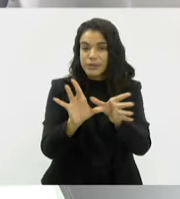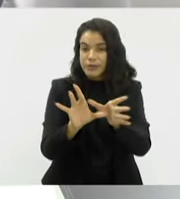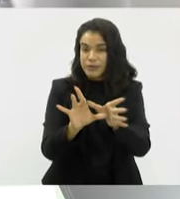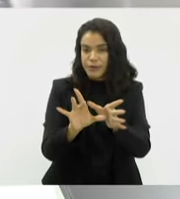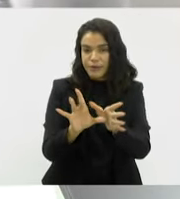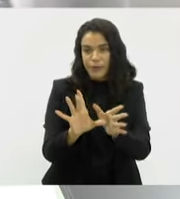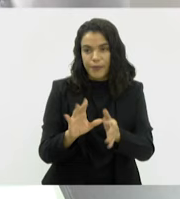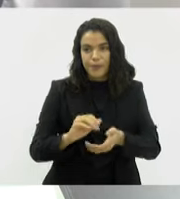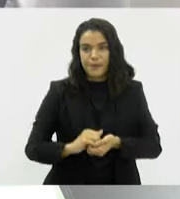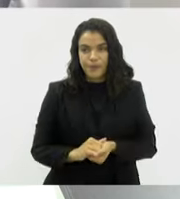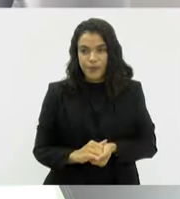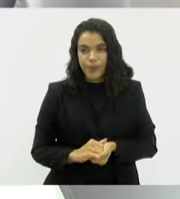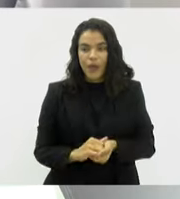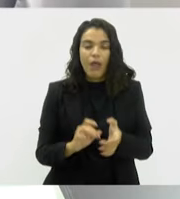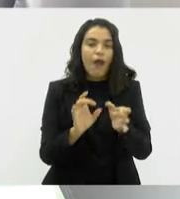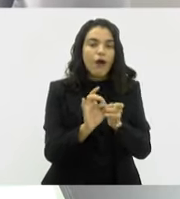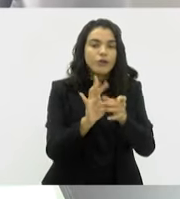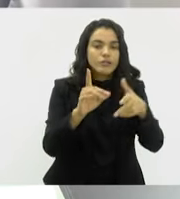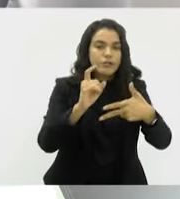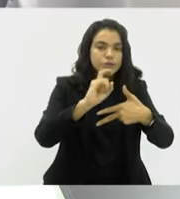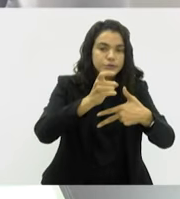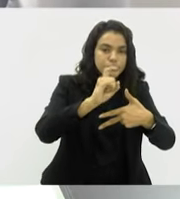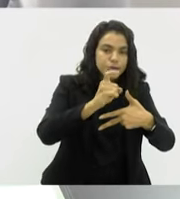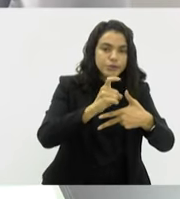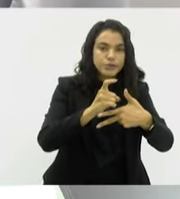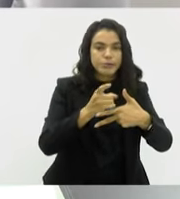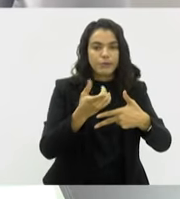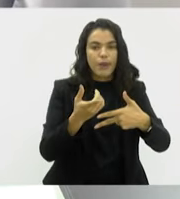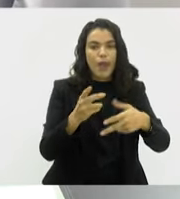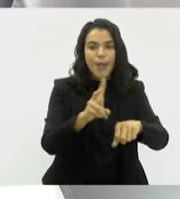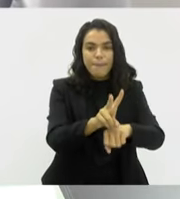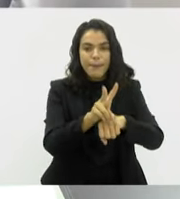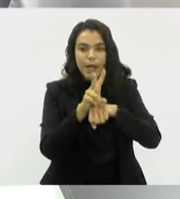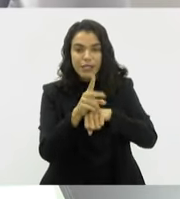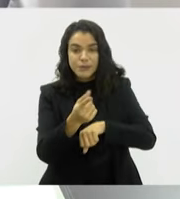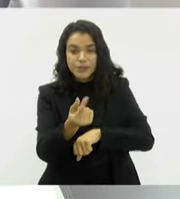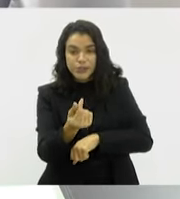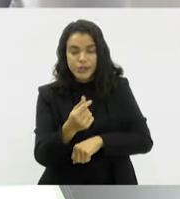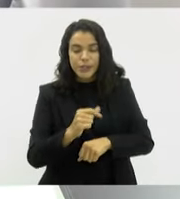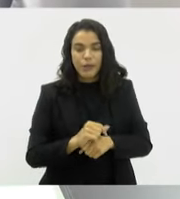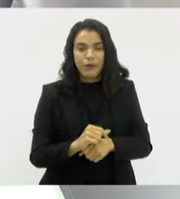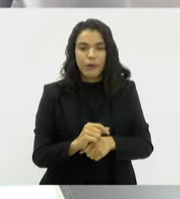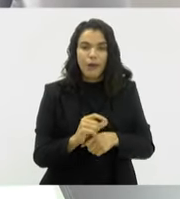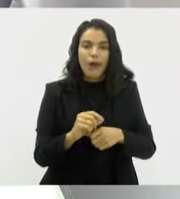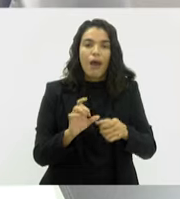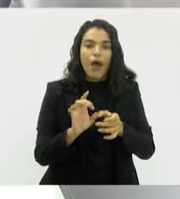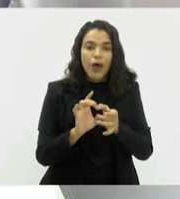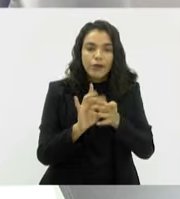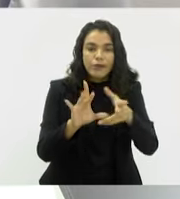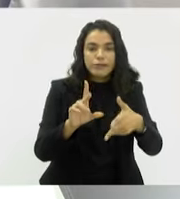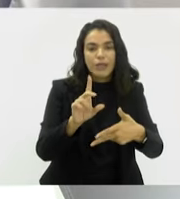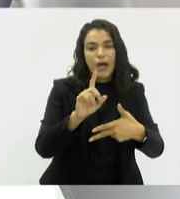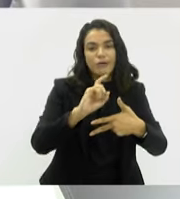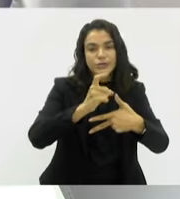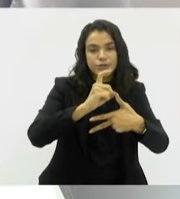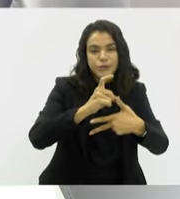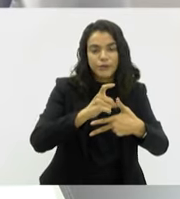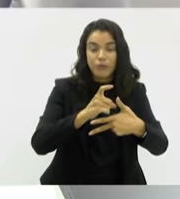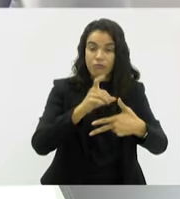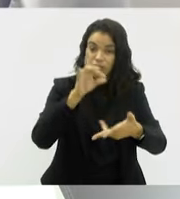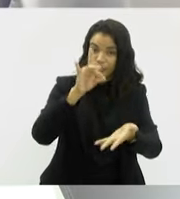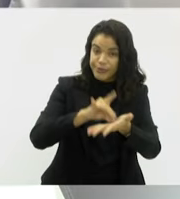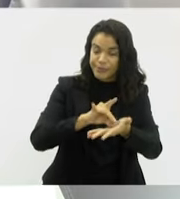clássico, autorizar o Poder Executivo a contrair empréstimo, autorizar o Poder Executivo a dispor de um bem público, aí é autorizativo